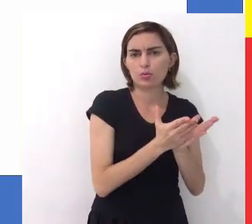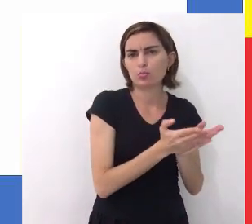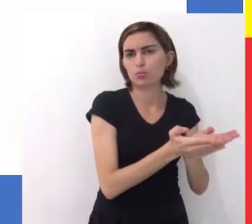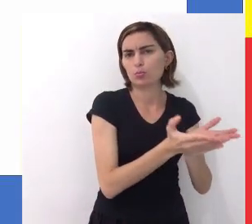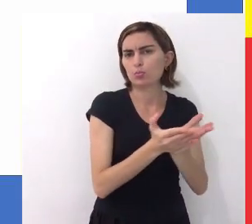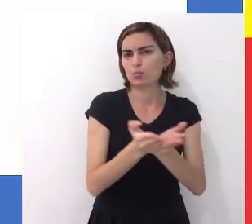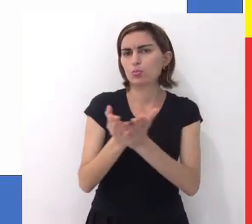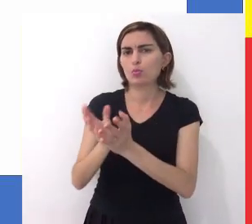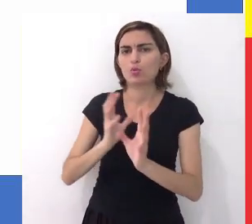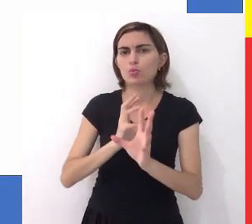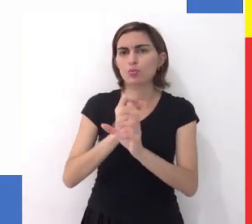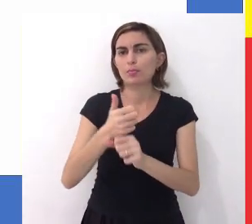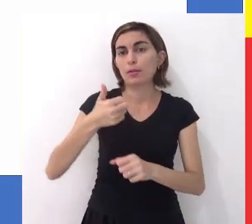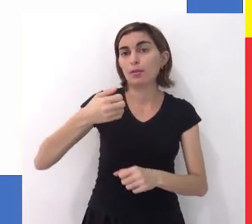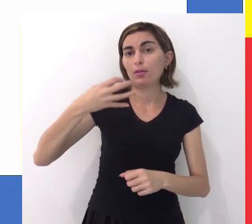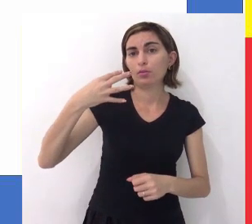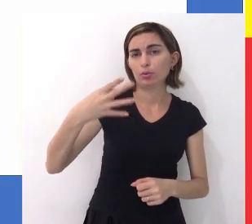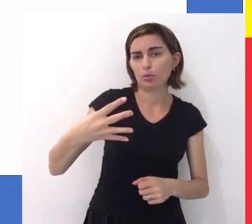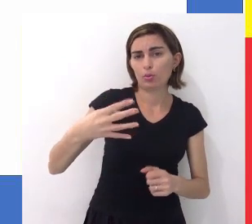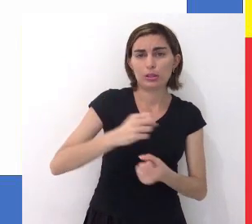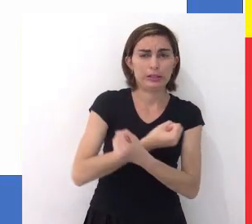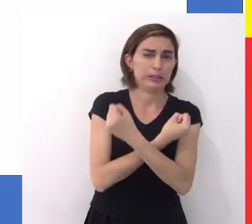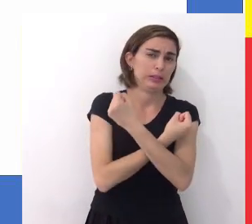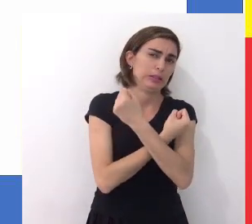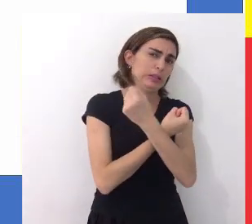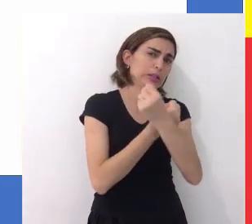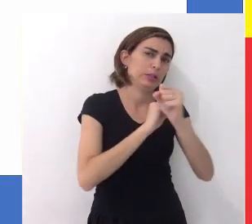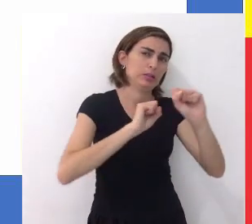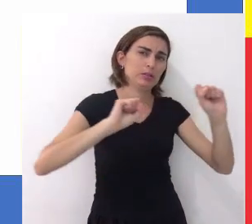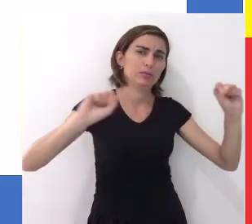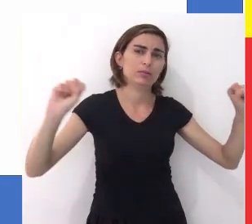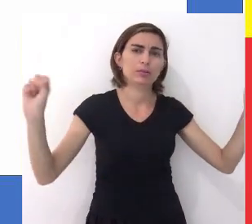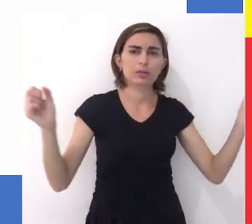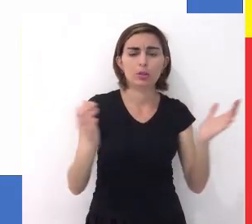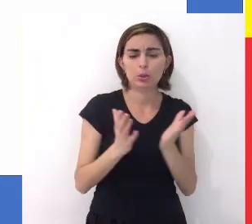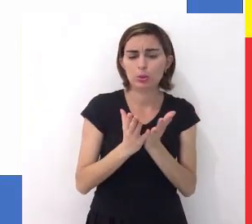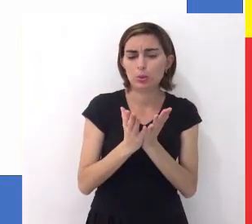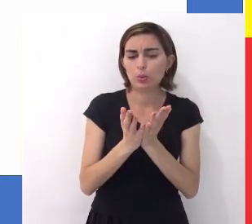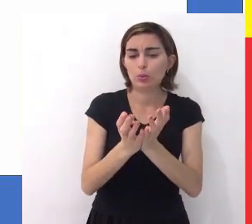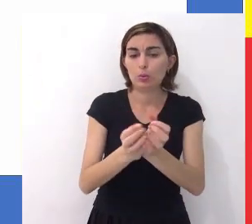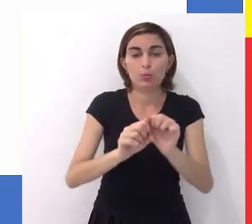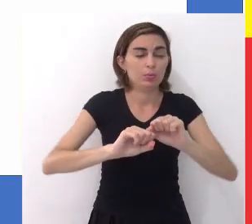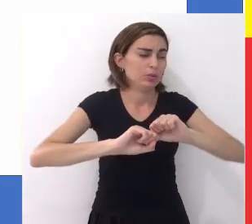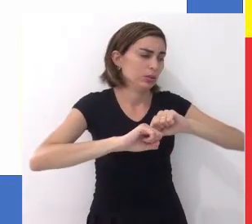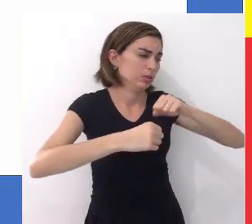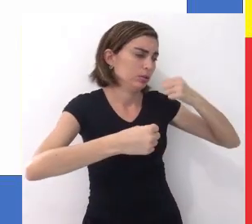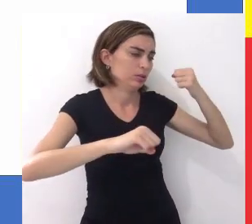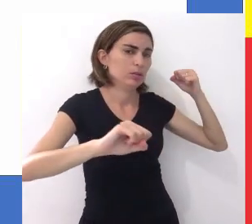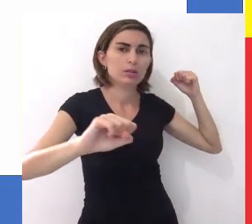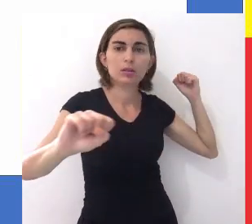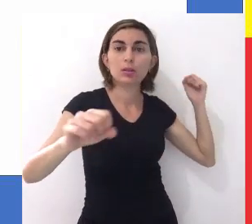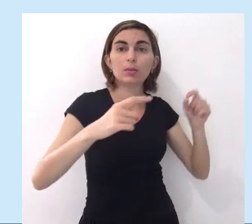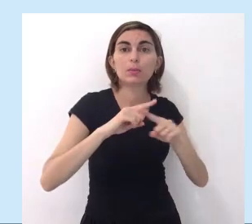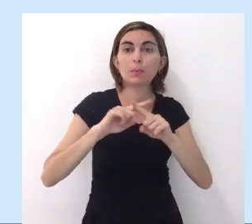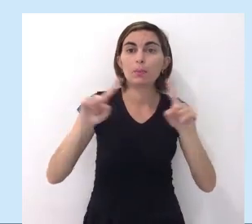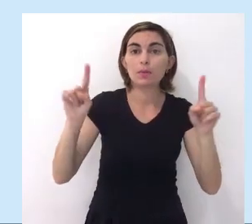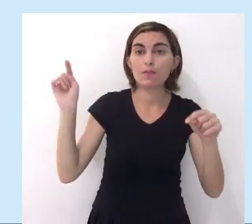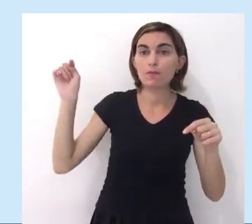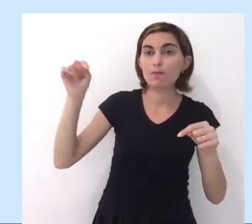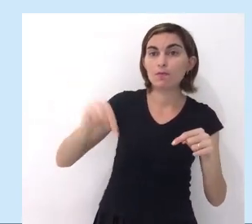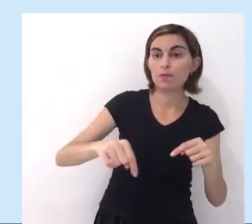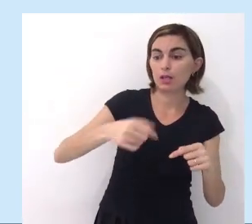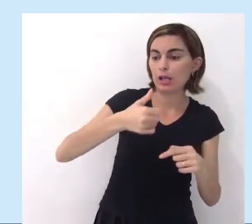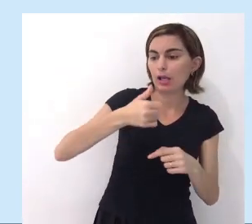gente. Gente, eram embarcações gigantescas, tá? A gente vai ver um pouquinho sobre a dimensão dessas embarcações, mas ele vem